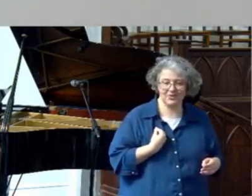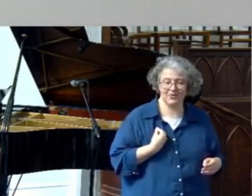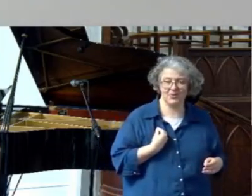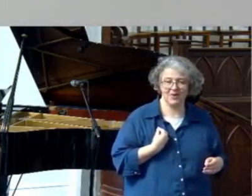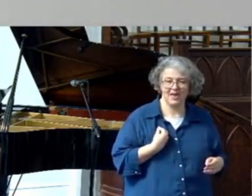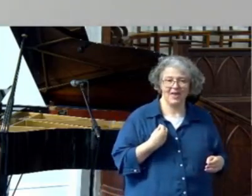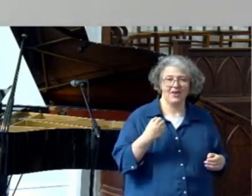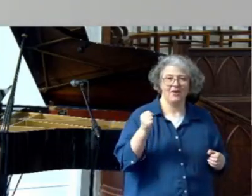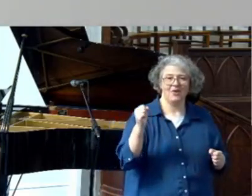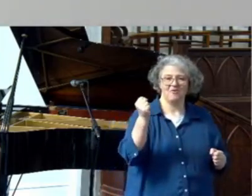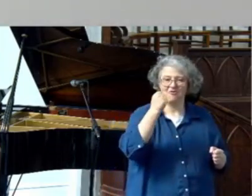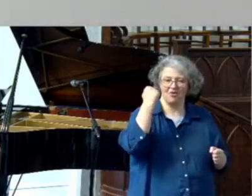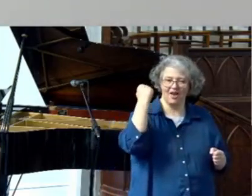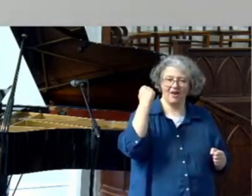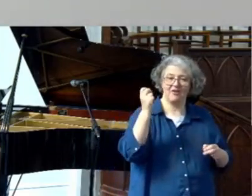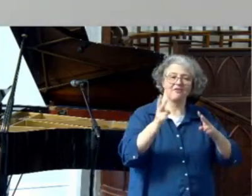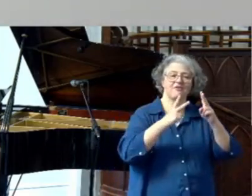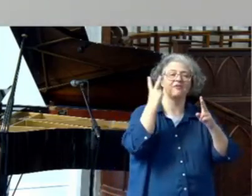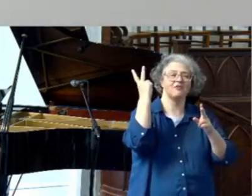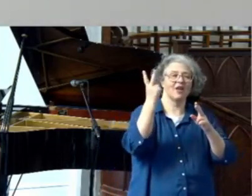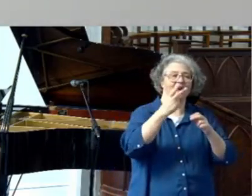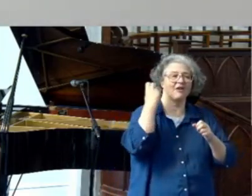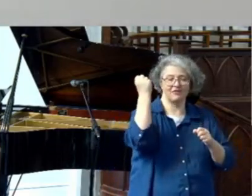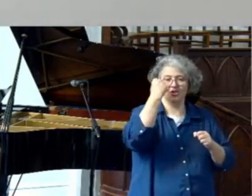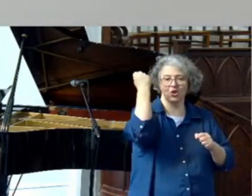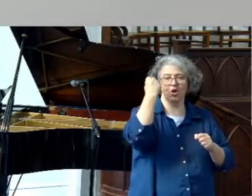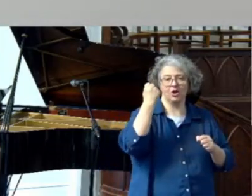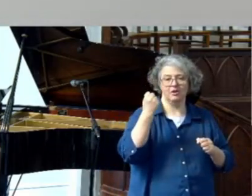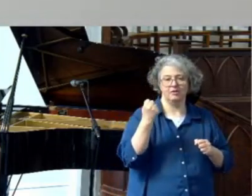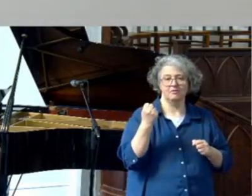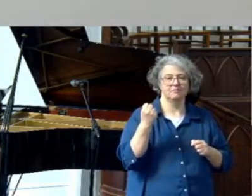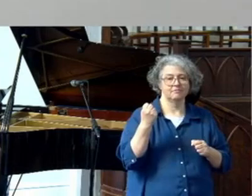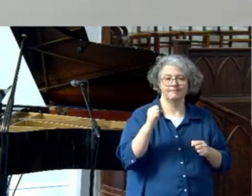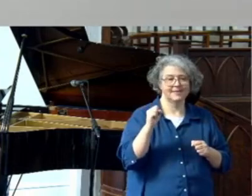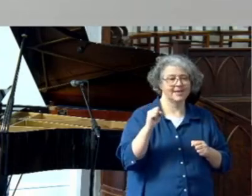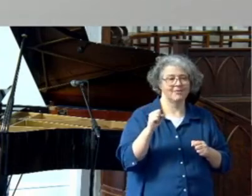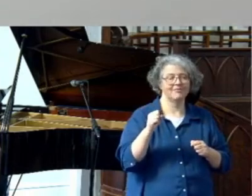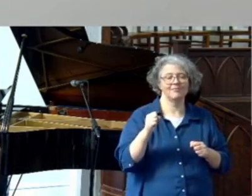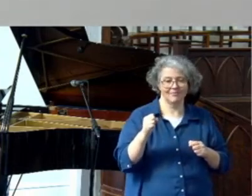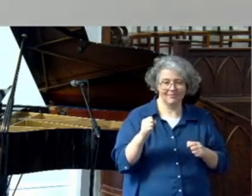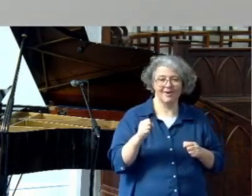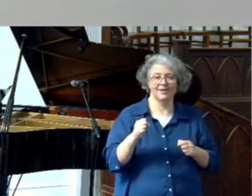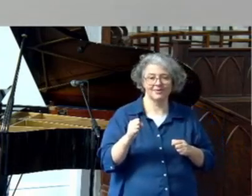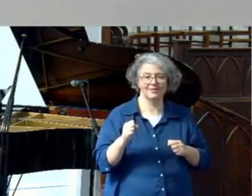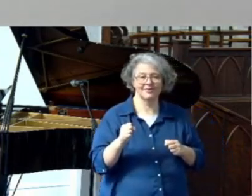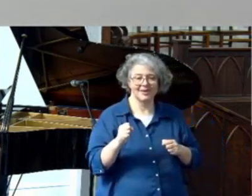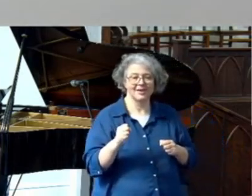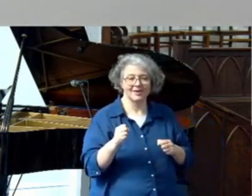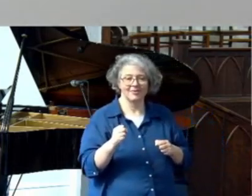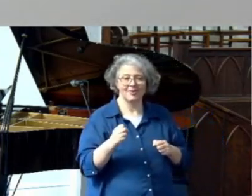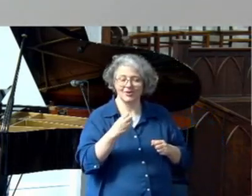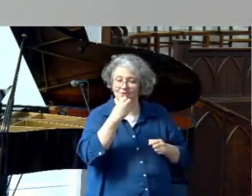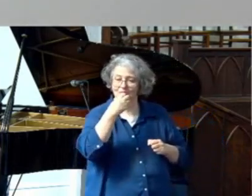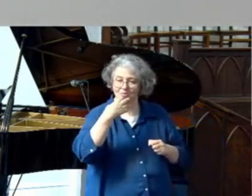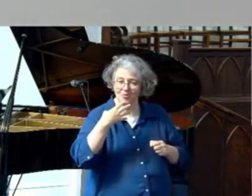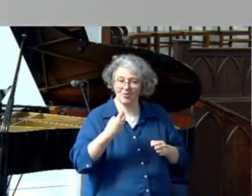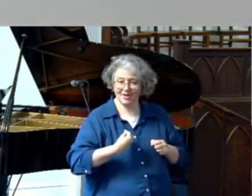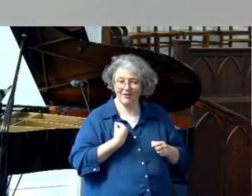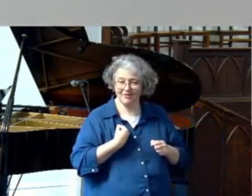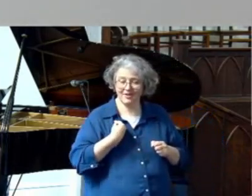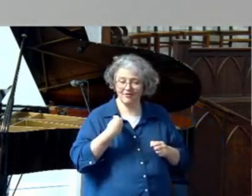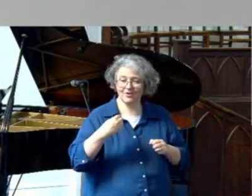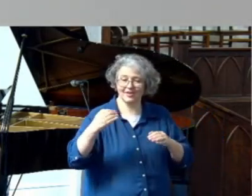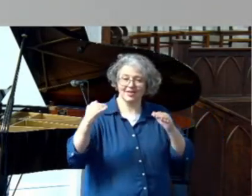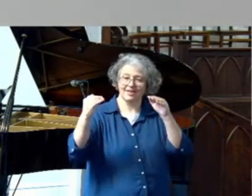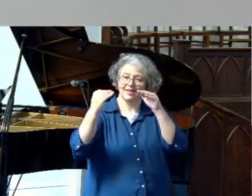com estarem ajustados à vontade de Deus. Quarta